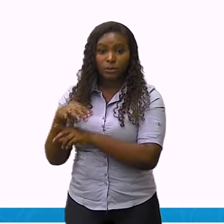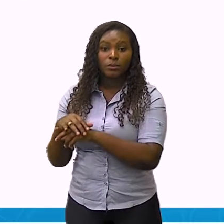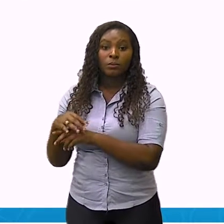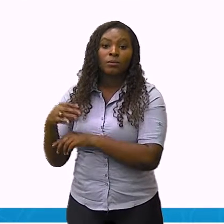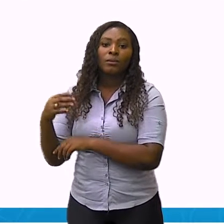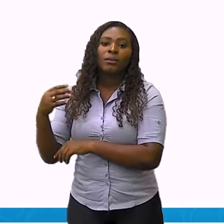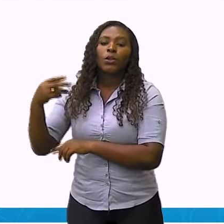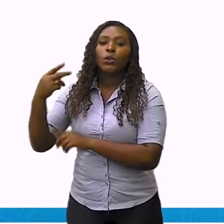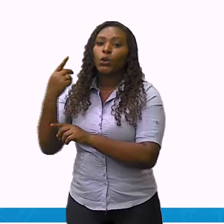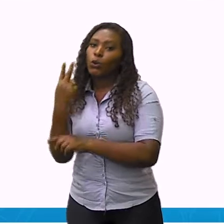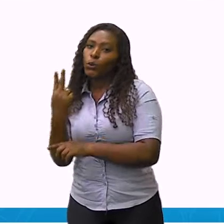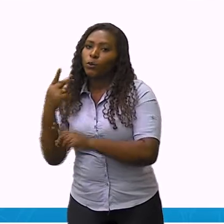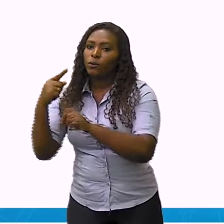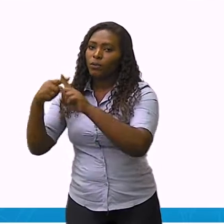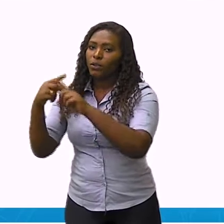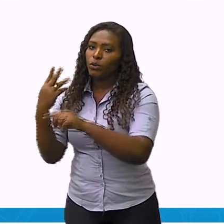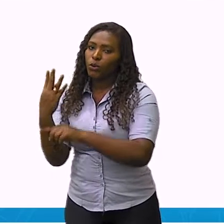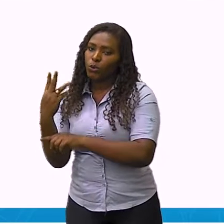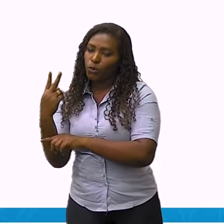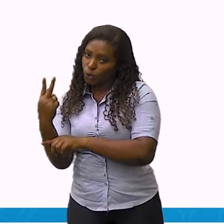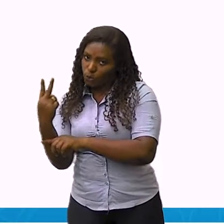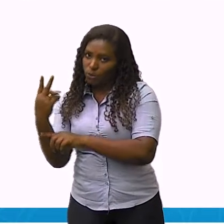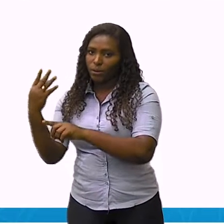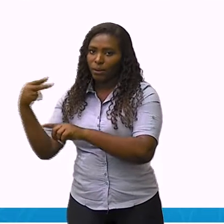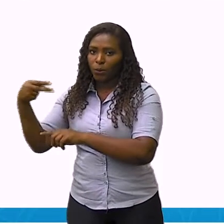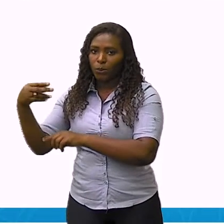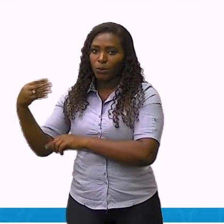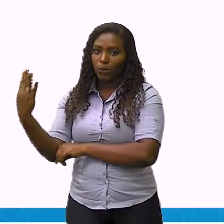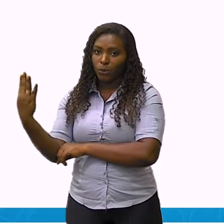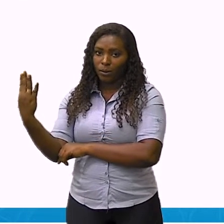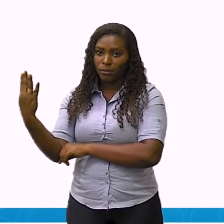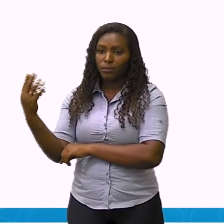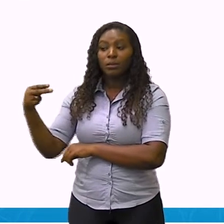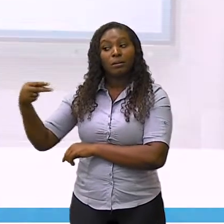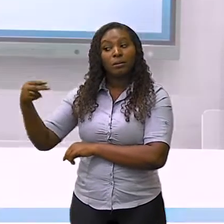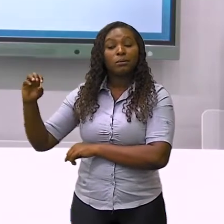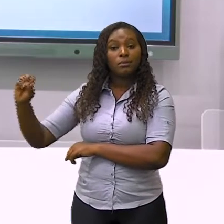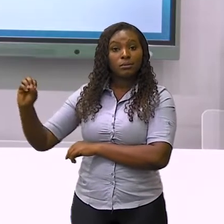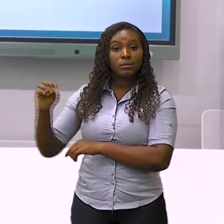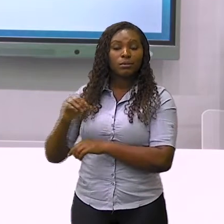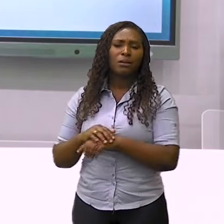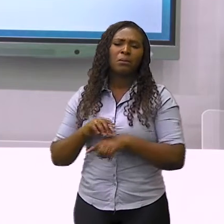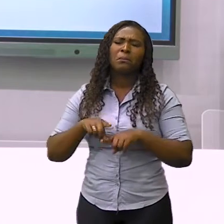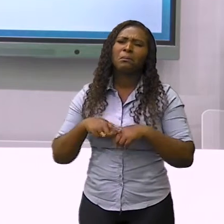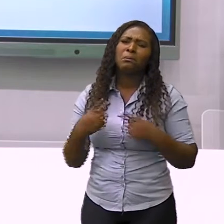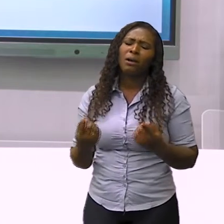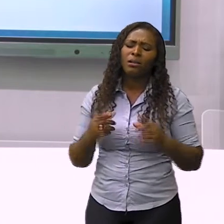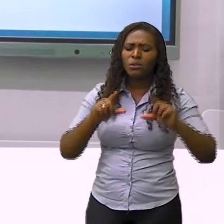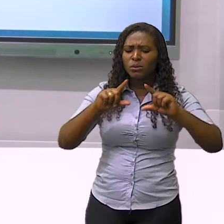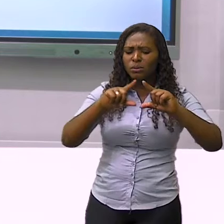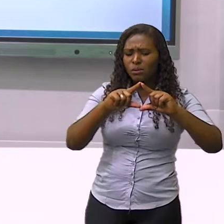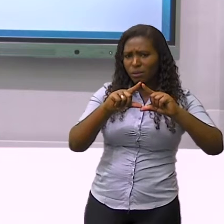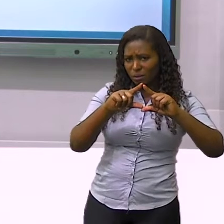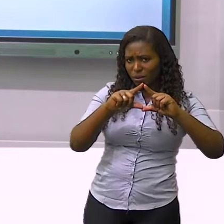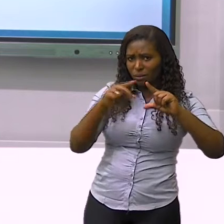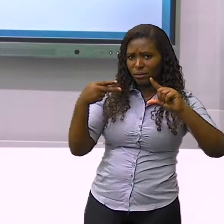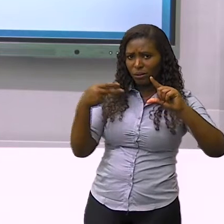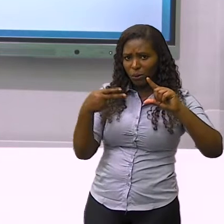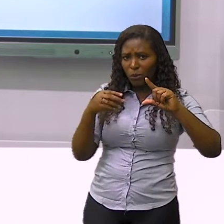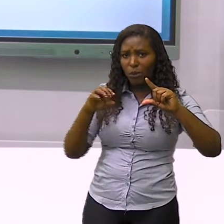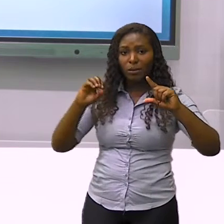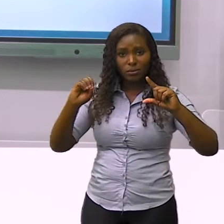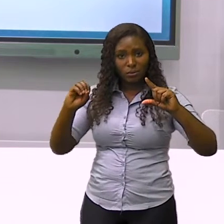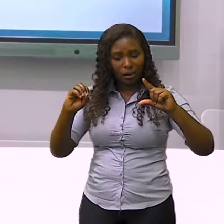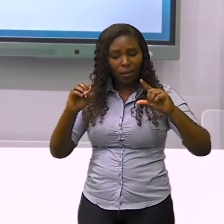reais e iguais quando eu igualo a minha equação a zero. O delta é igual a zero.